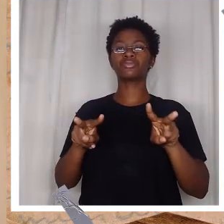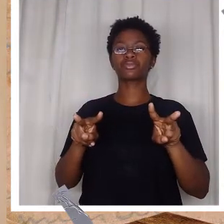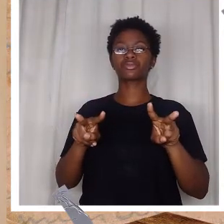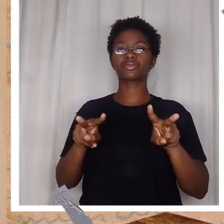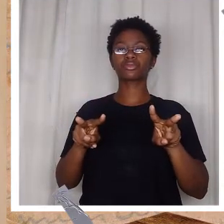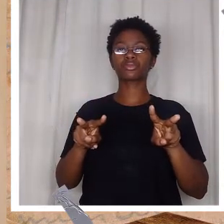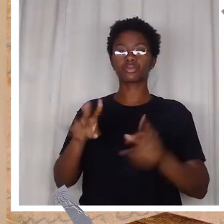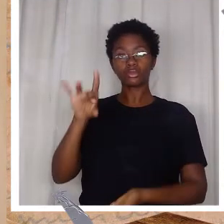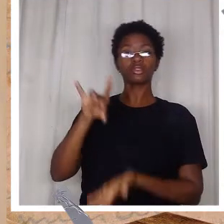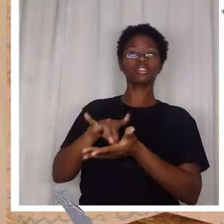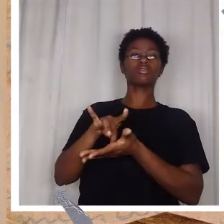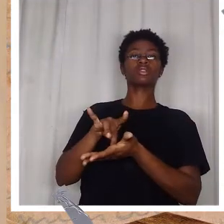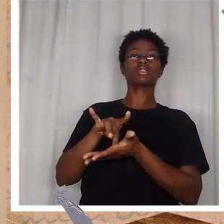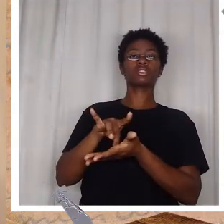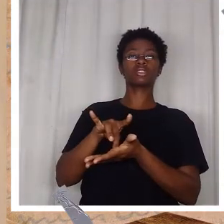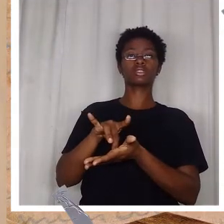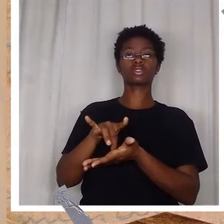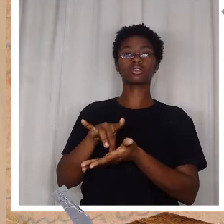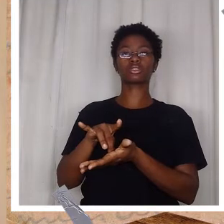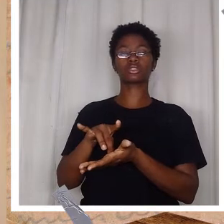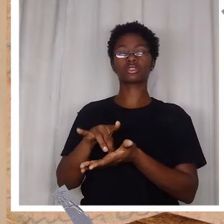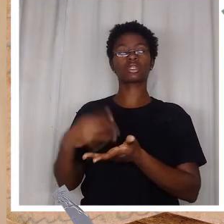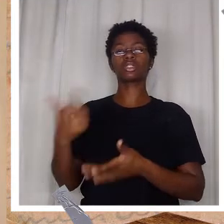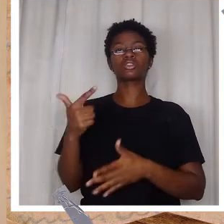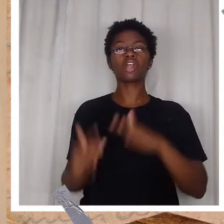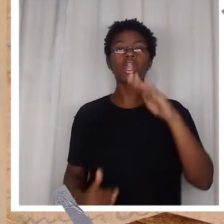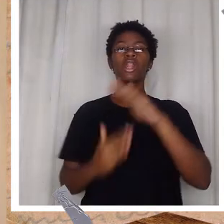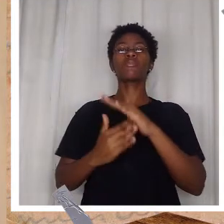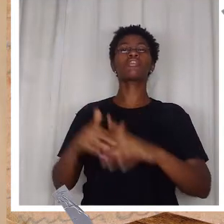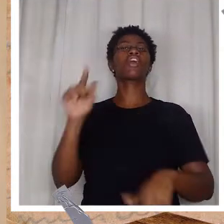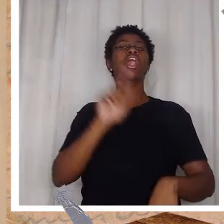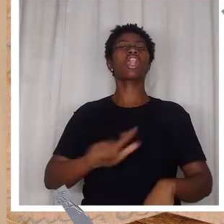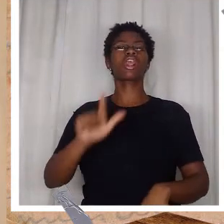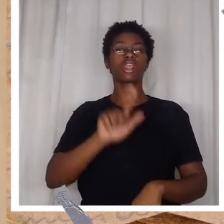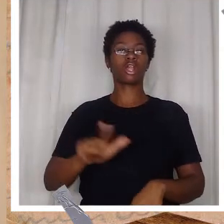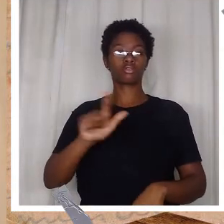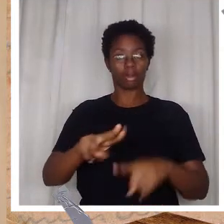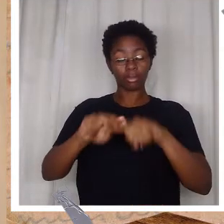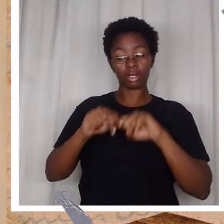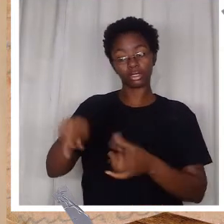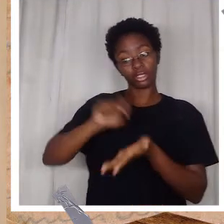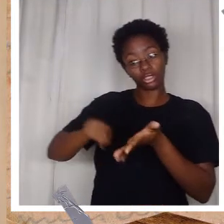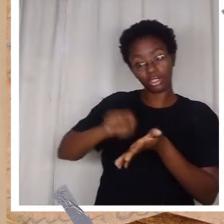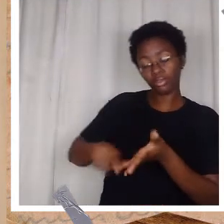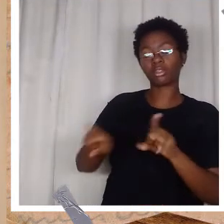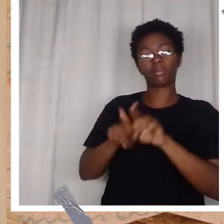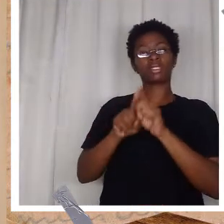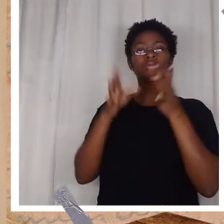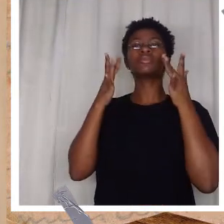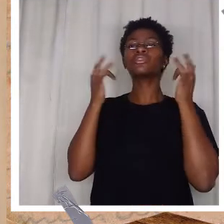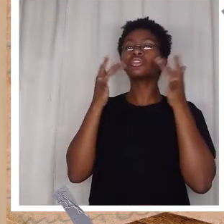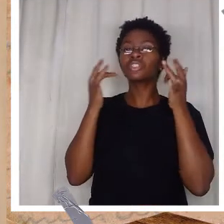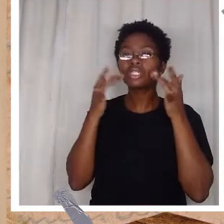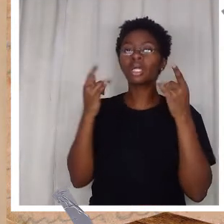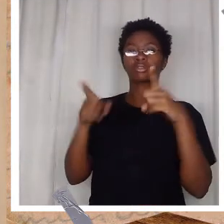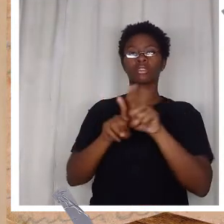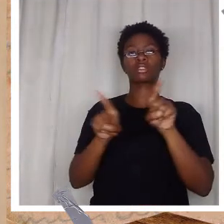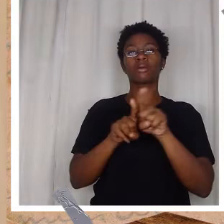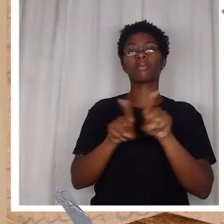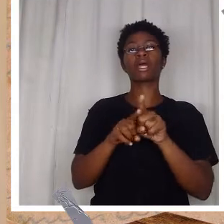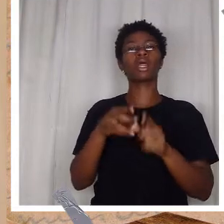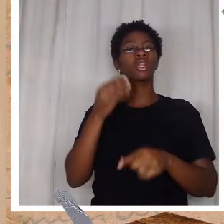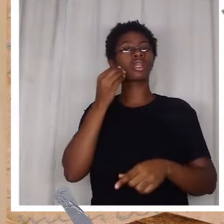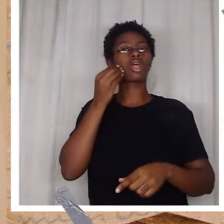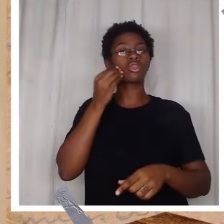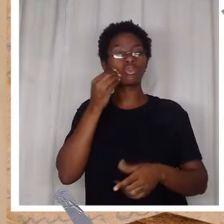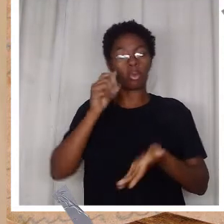que, na verdade, não se limitava à literatura, porque ela também escreveu teatro, ela também cantou